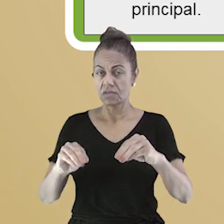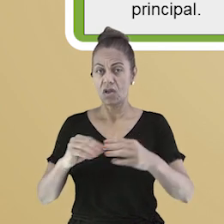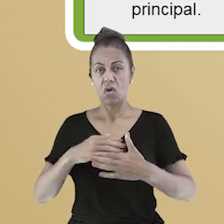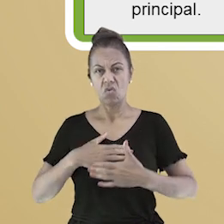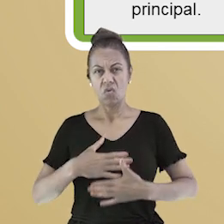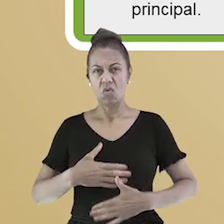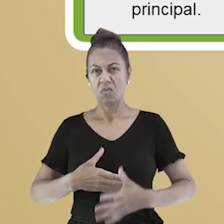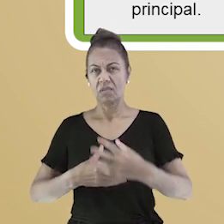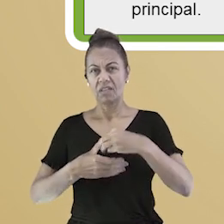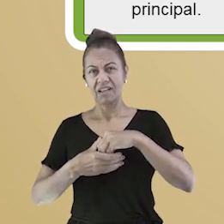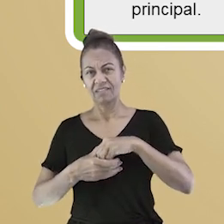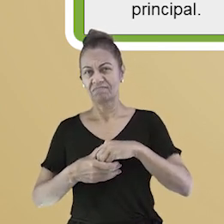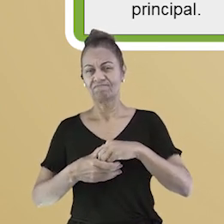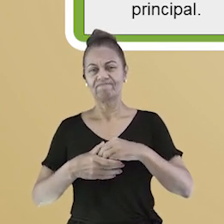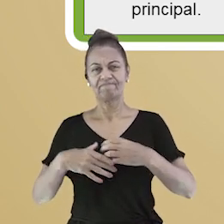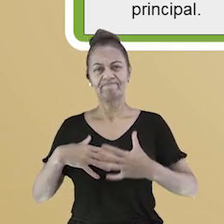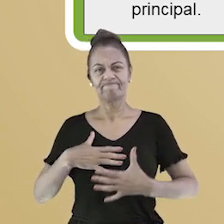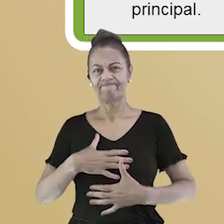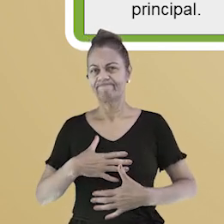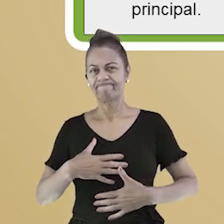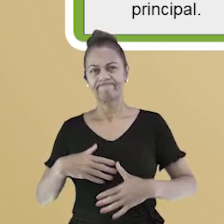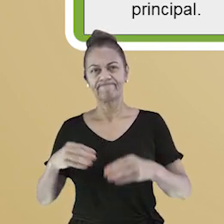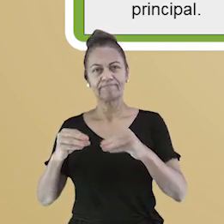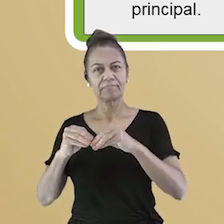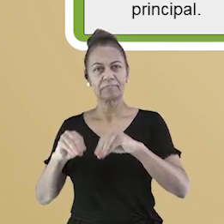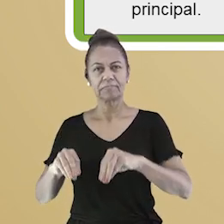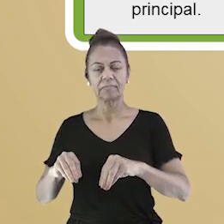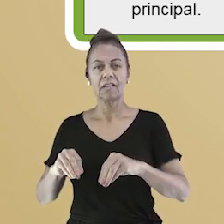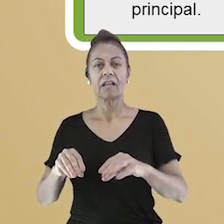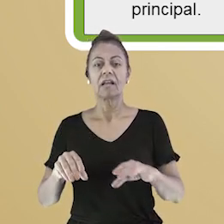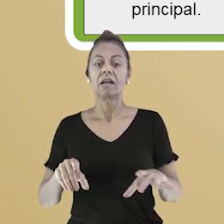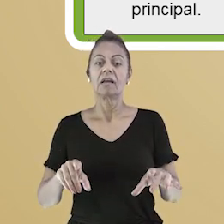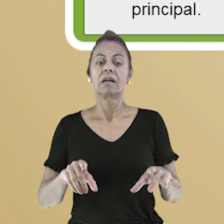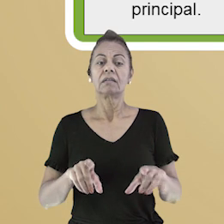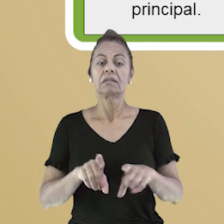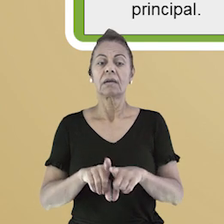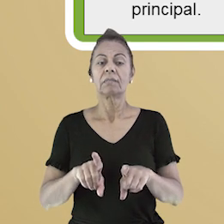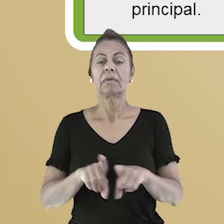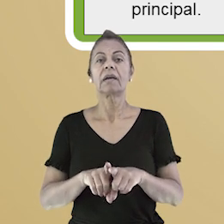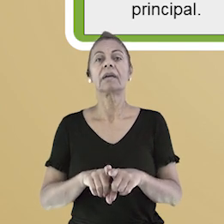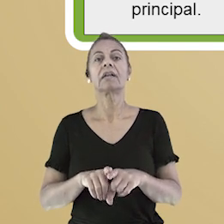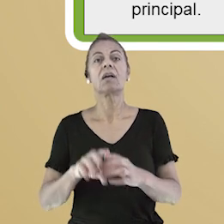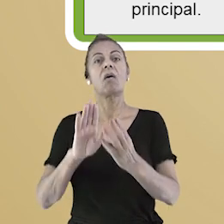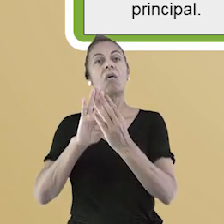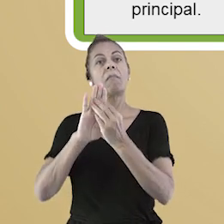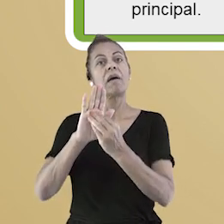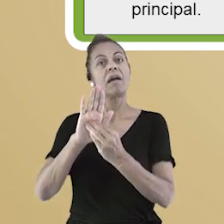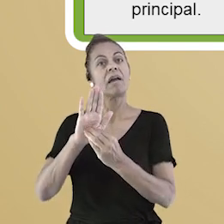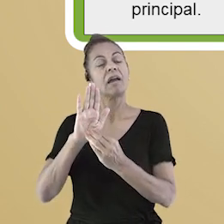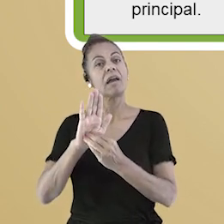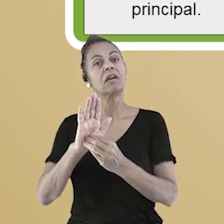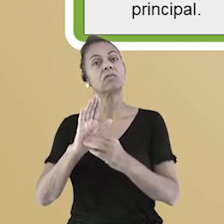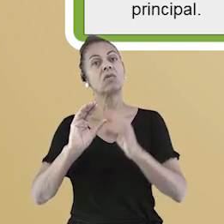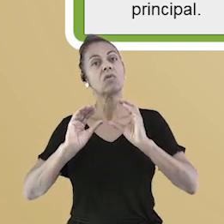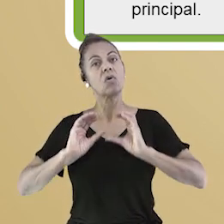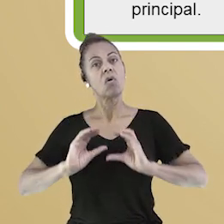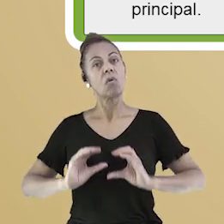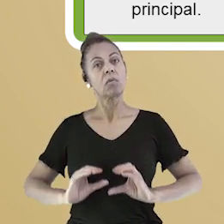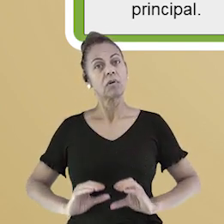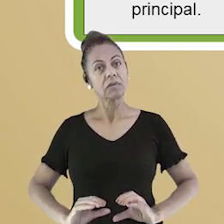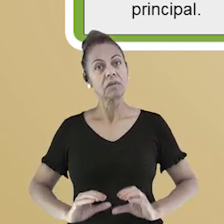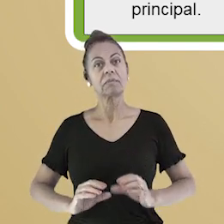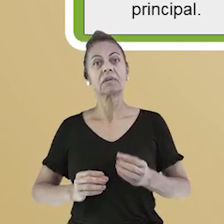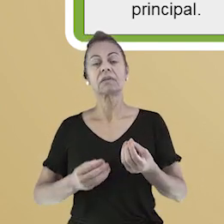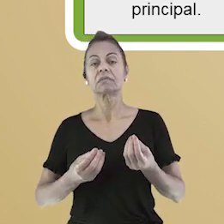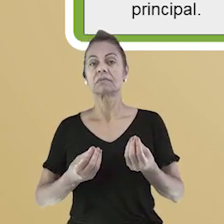prejuízos graves ao corpo feminino. Vamos ressaltar também que os métodos comportamentais não previnem de alguma gravidez, né? Não